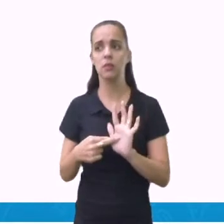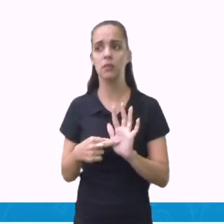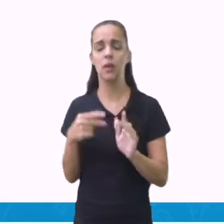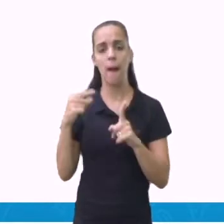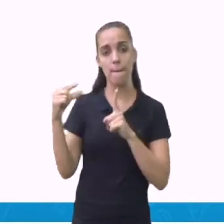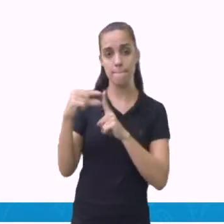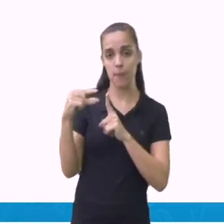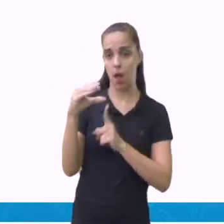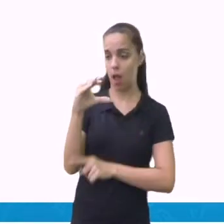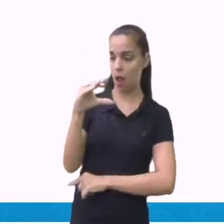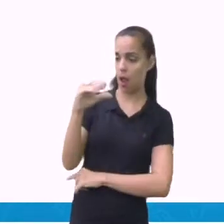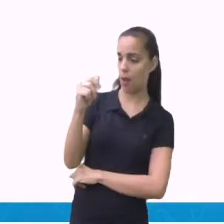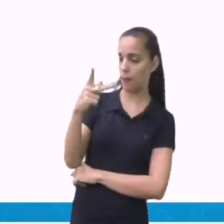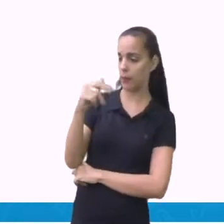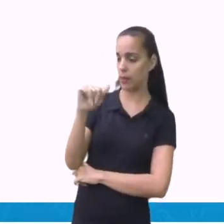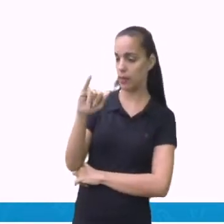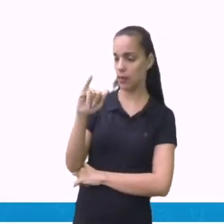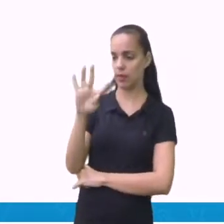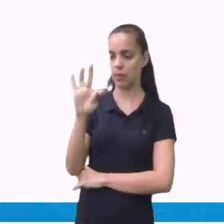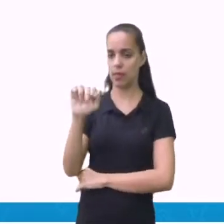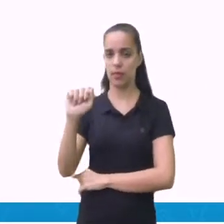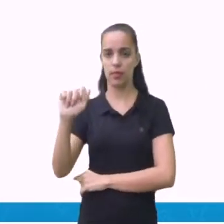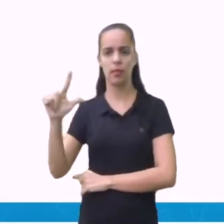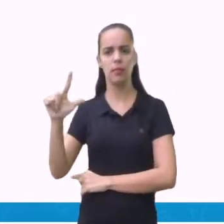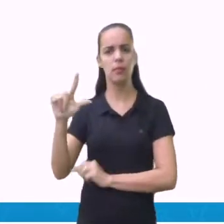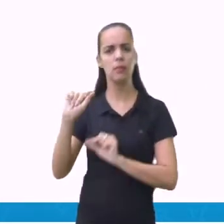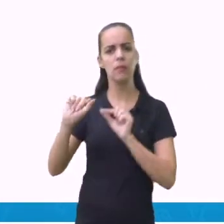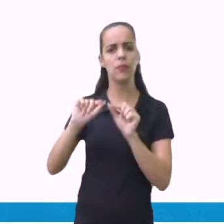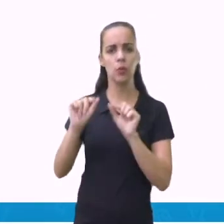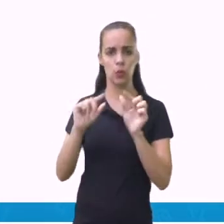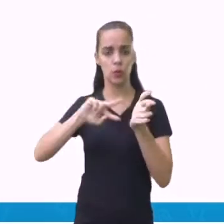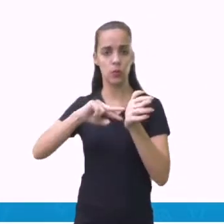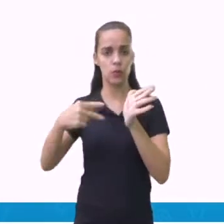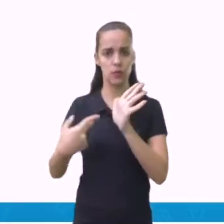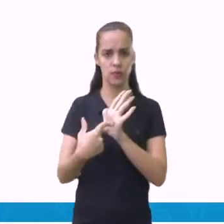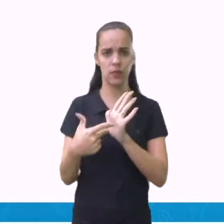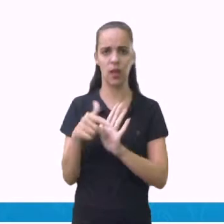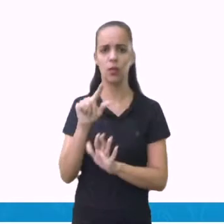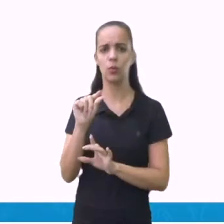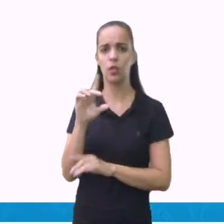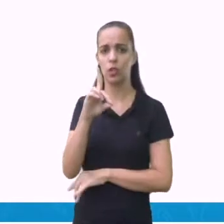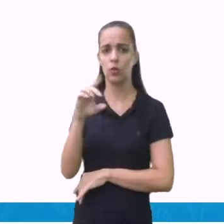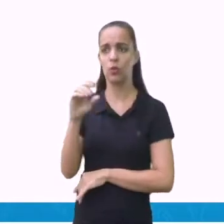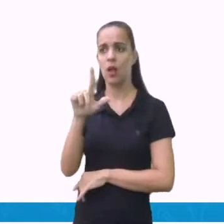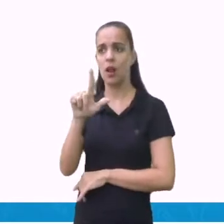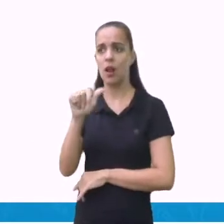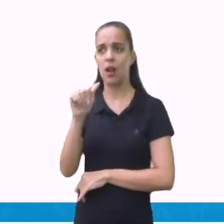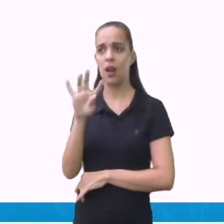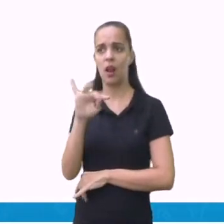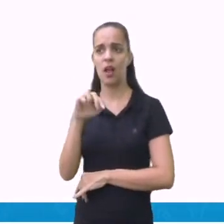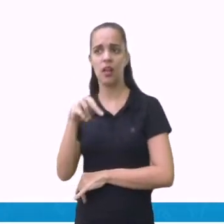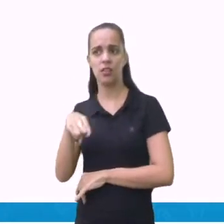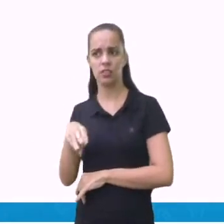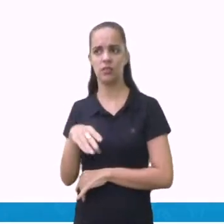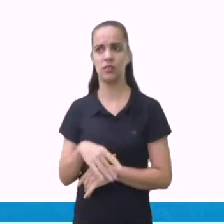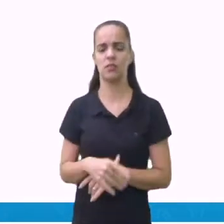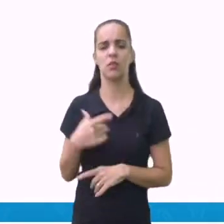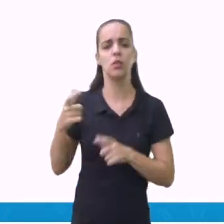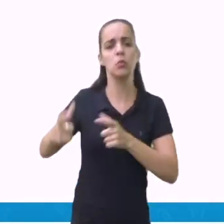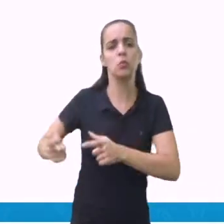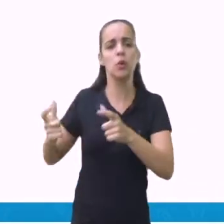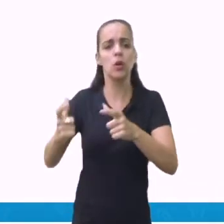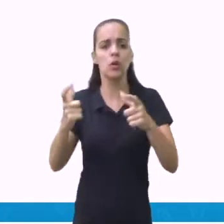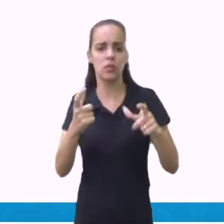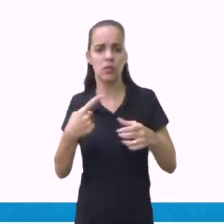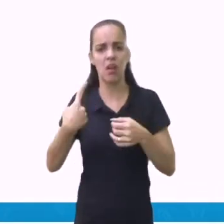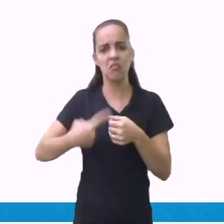palavra capital, ela vem do latim, que significa cabeça. É uma cidade ou uma localidade, ela